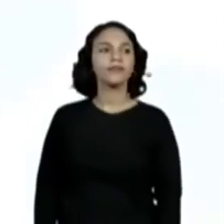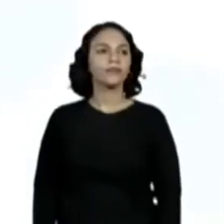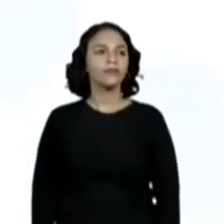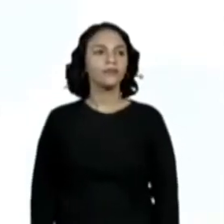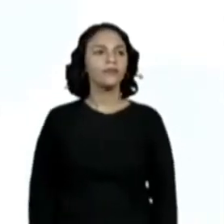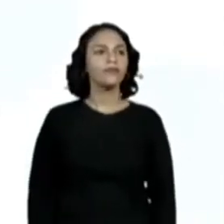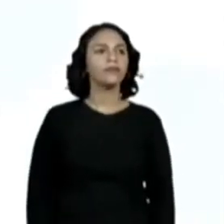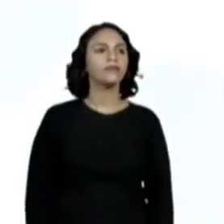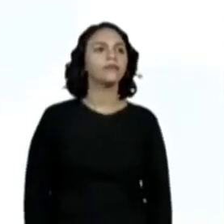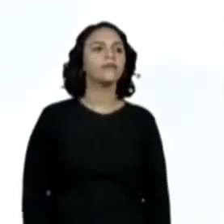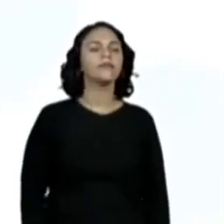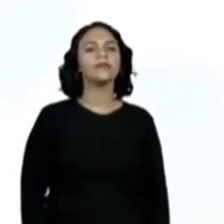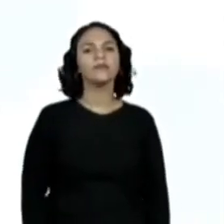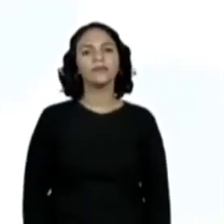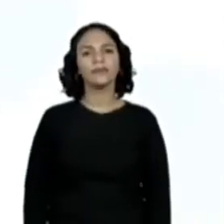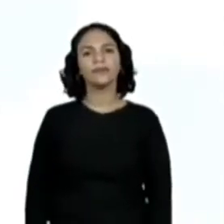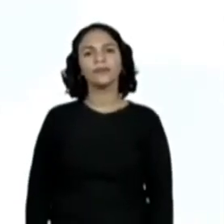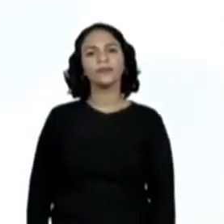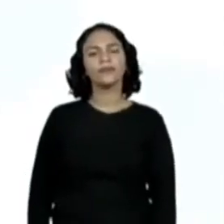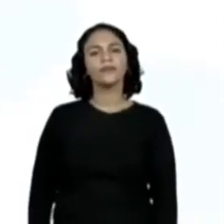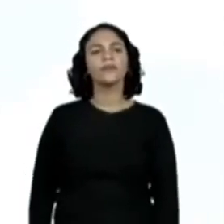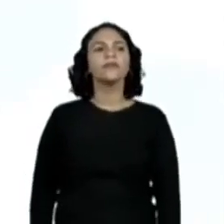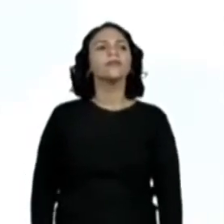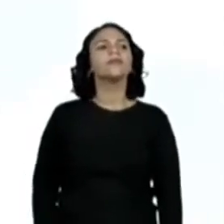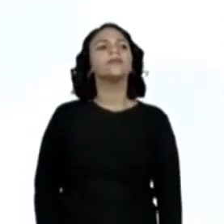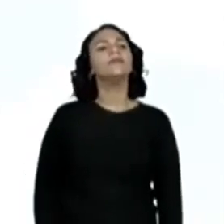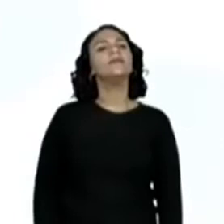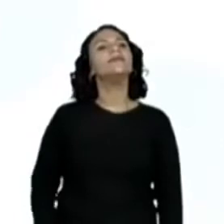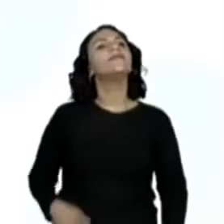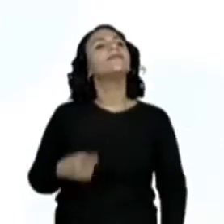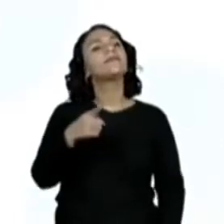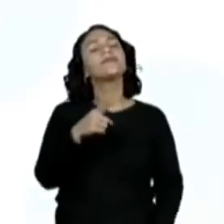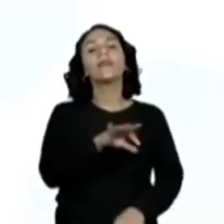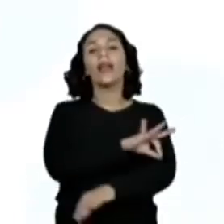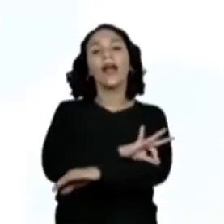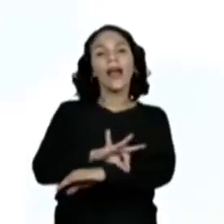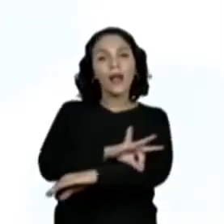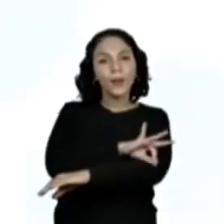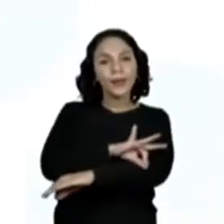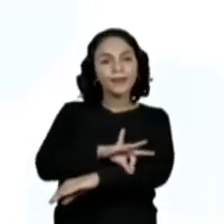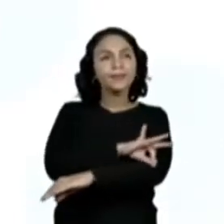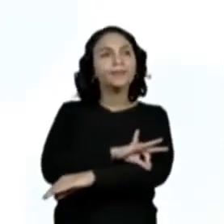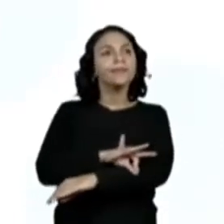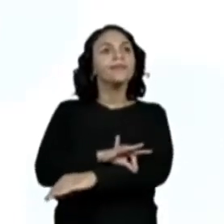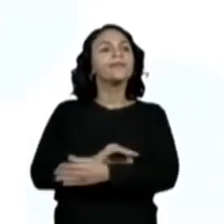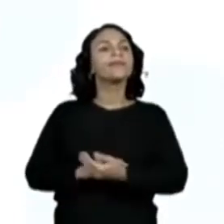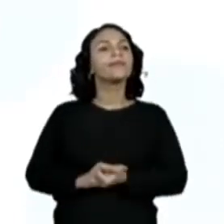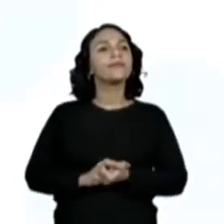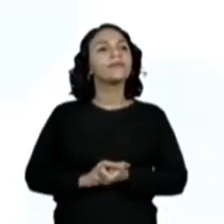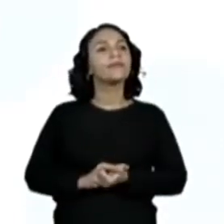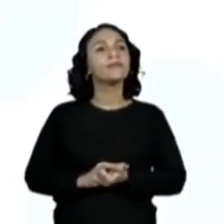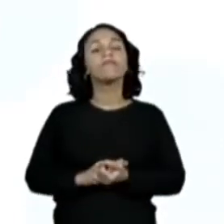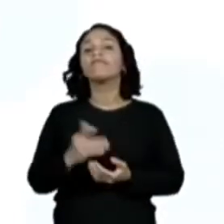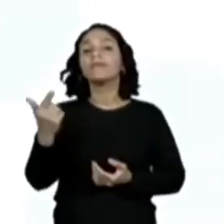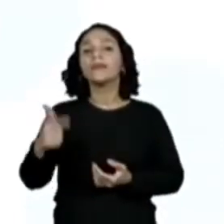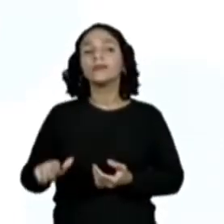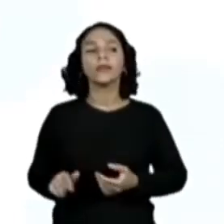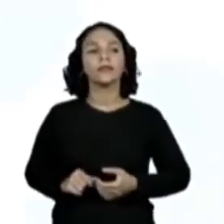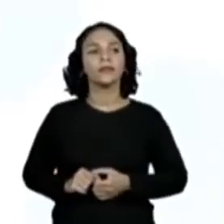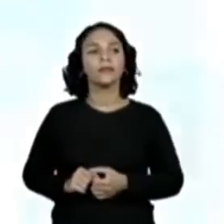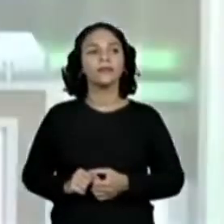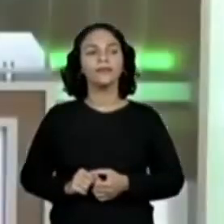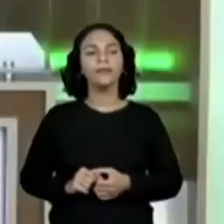Então, registrei papel Paraná e agora régua. Além da régua,